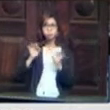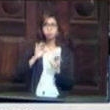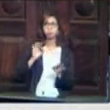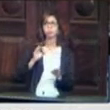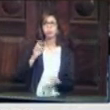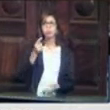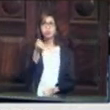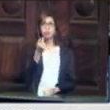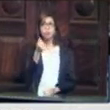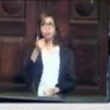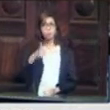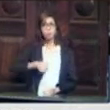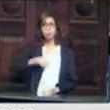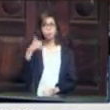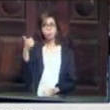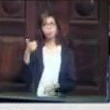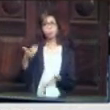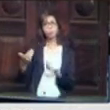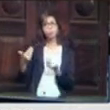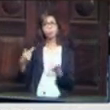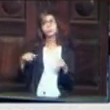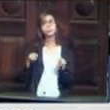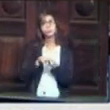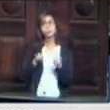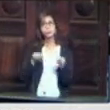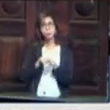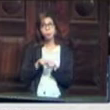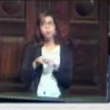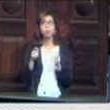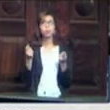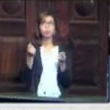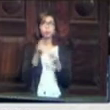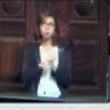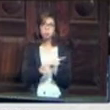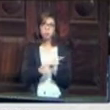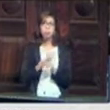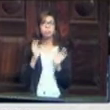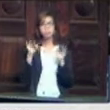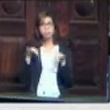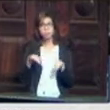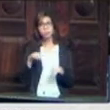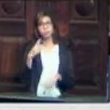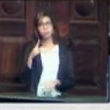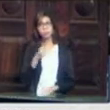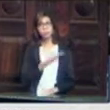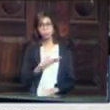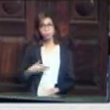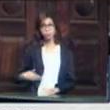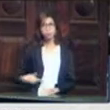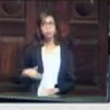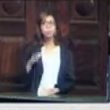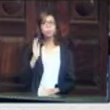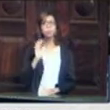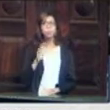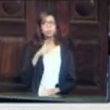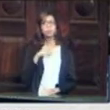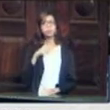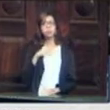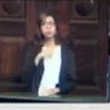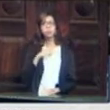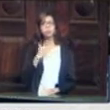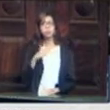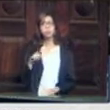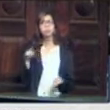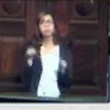Jovem, também no sentido contrário, no término desse programa. Mas há algo que também